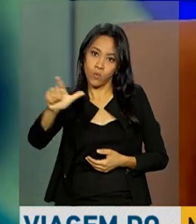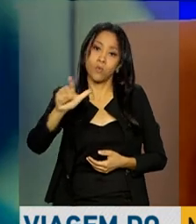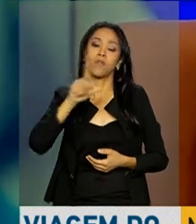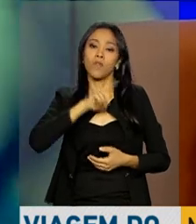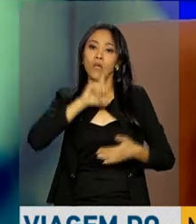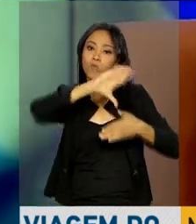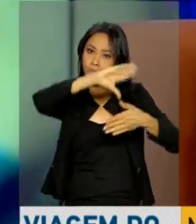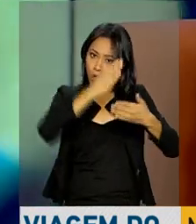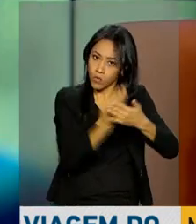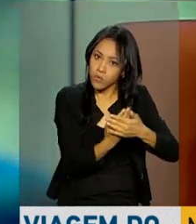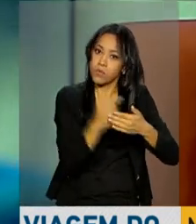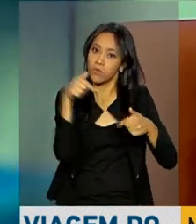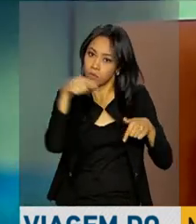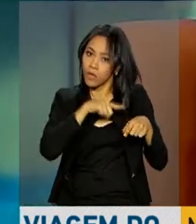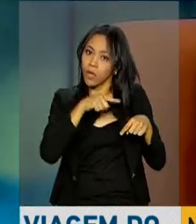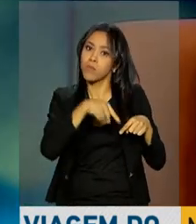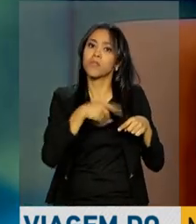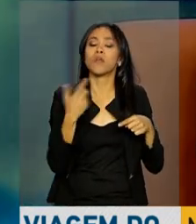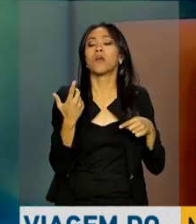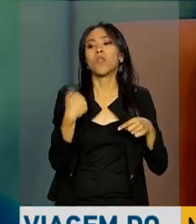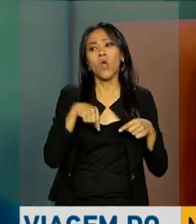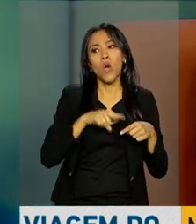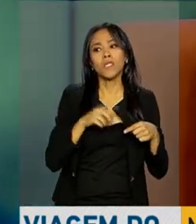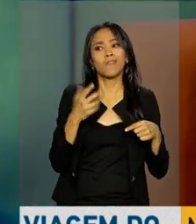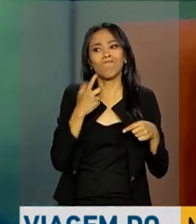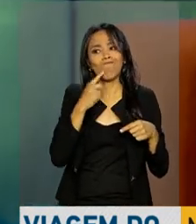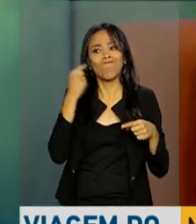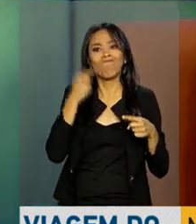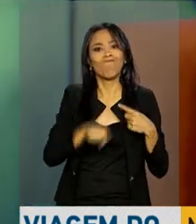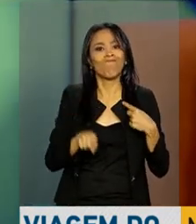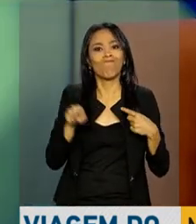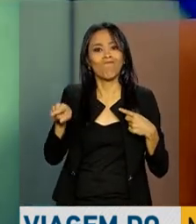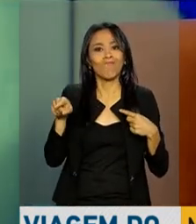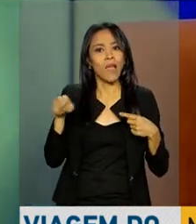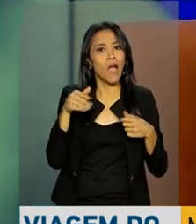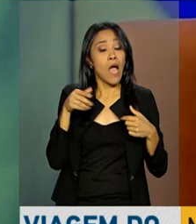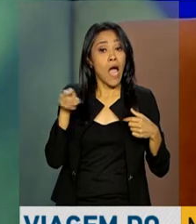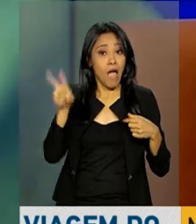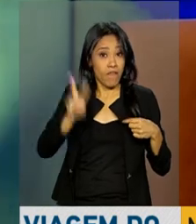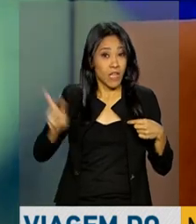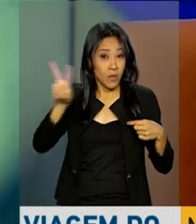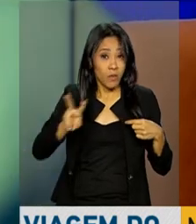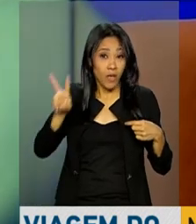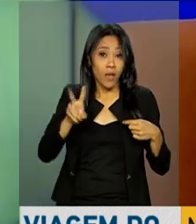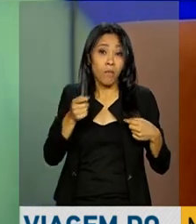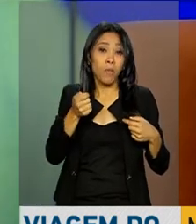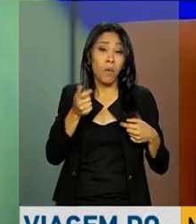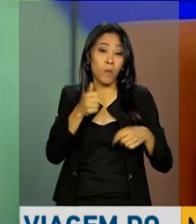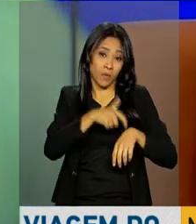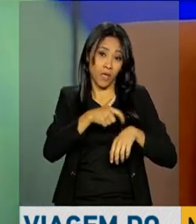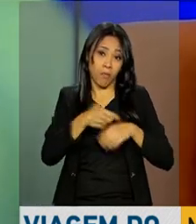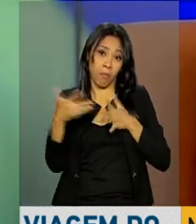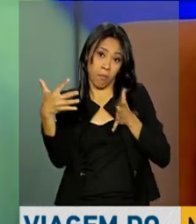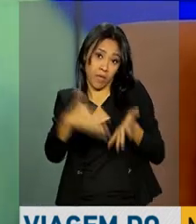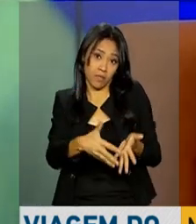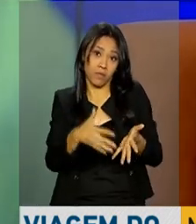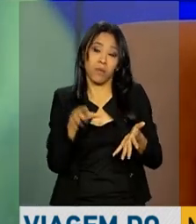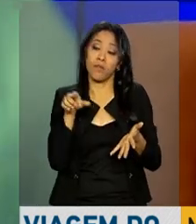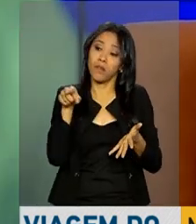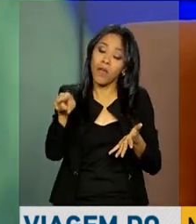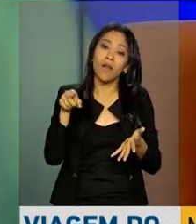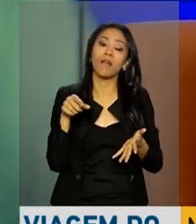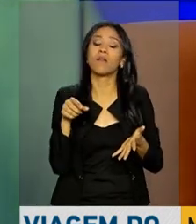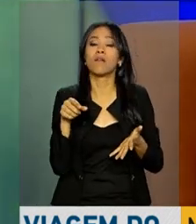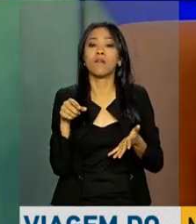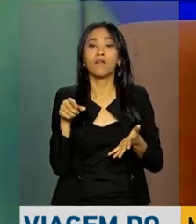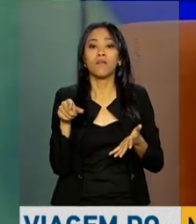do Mercosul, nós fomos obrigados a não admitir a Venezuela, que estava temporariamente participando do Mercosul, tendo em vista